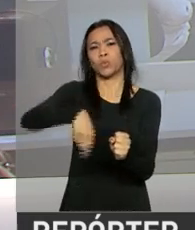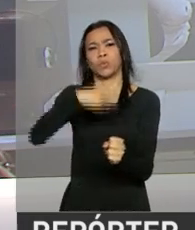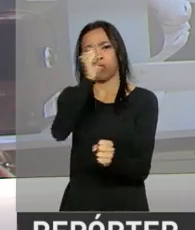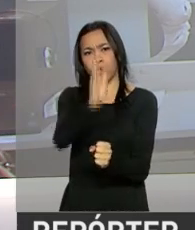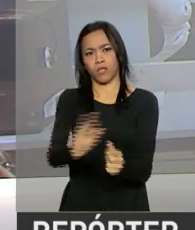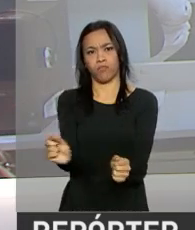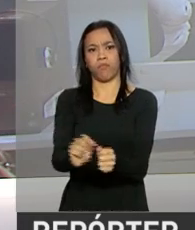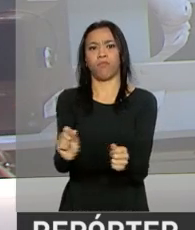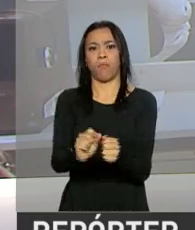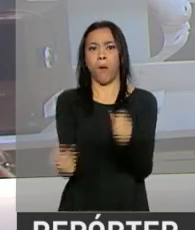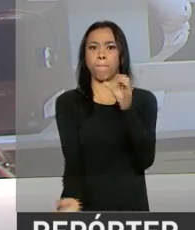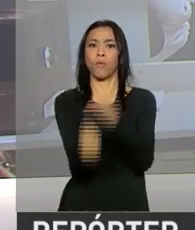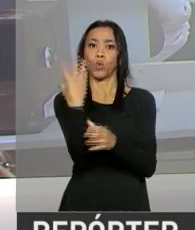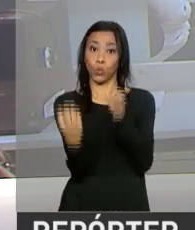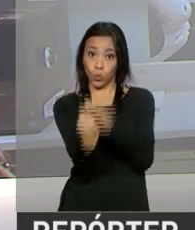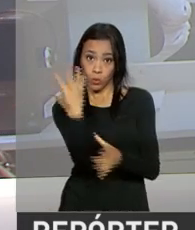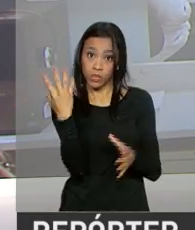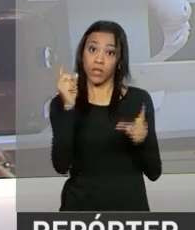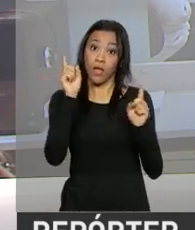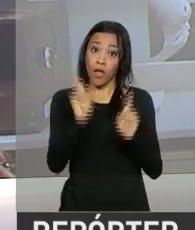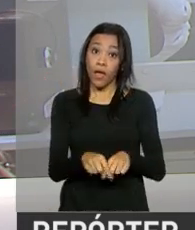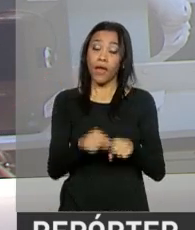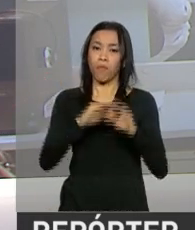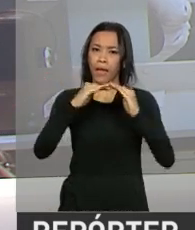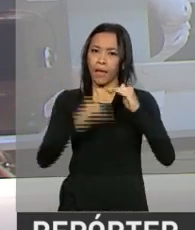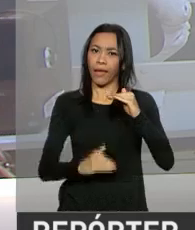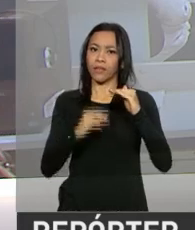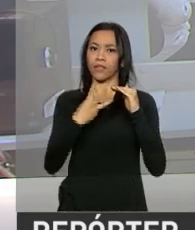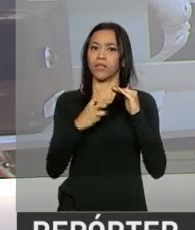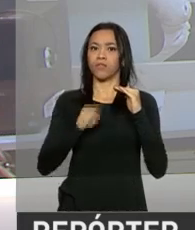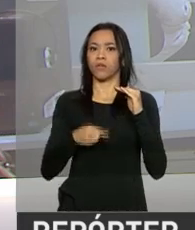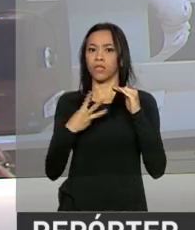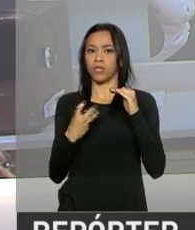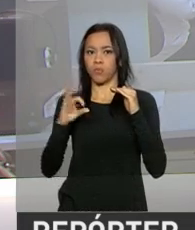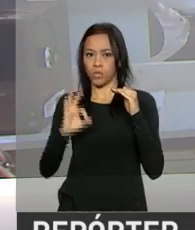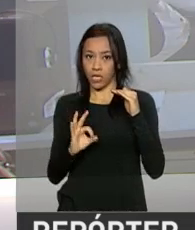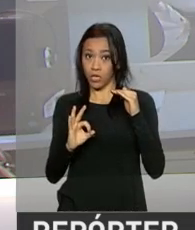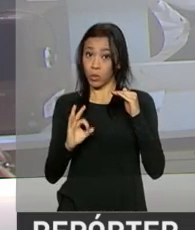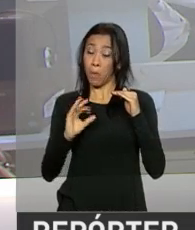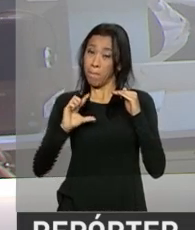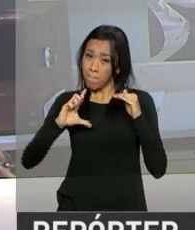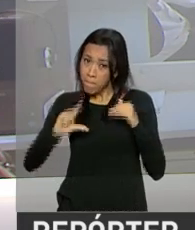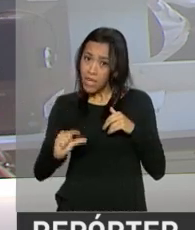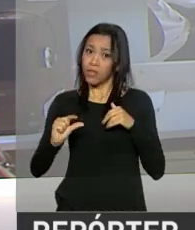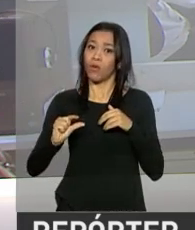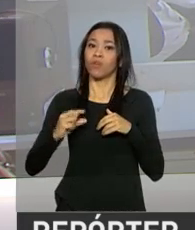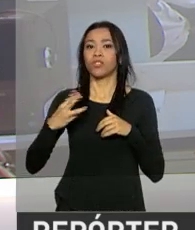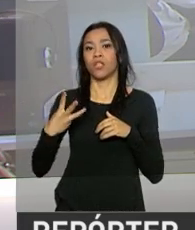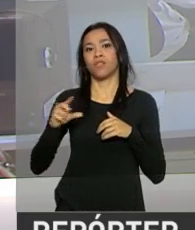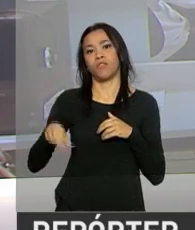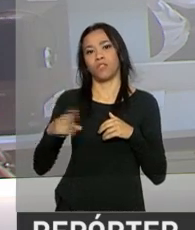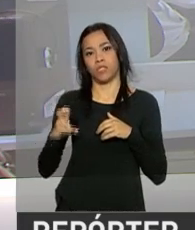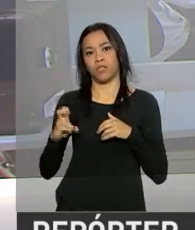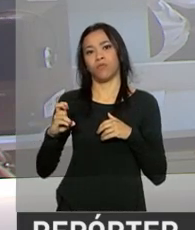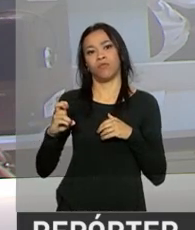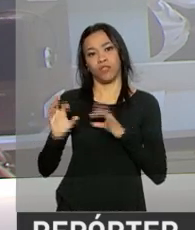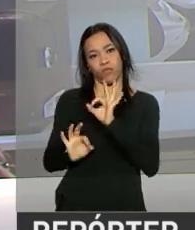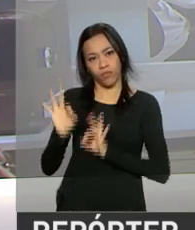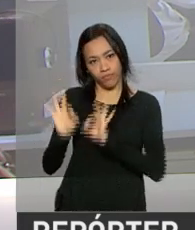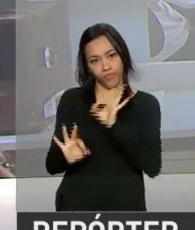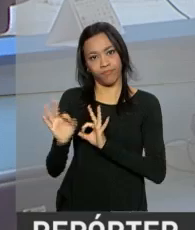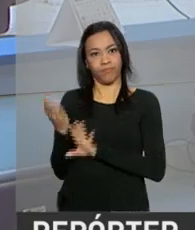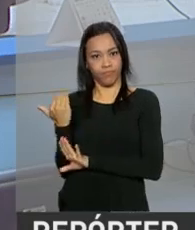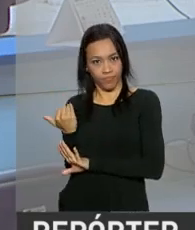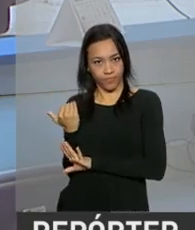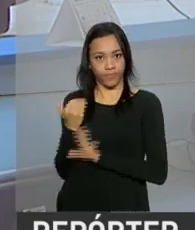Este ano, a projeção é de uma queda de 3,3%, menor do que os 3,5% previstos